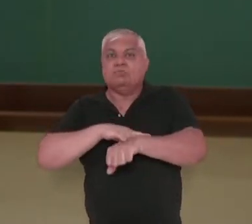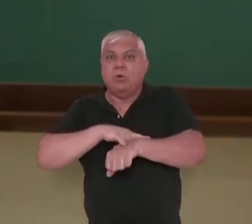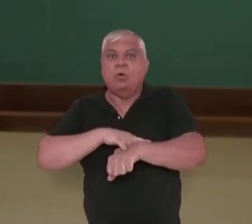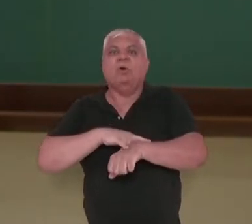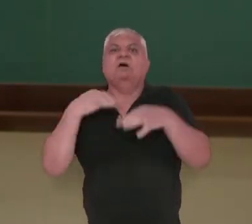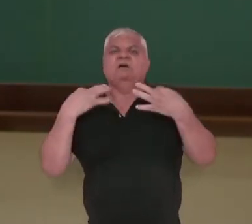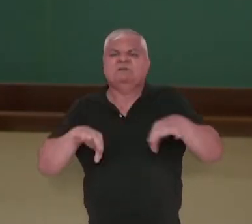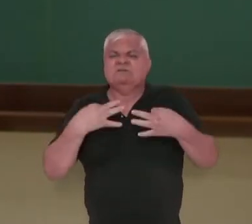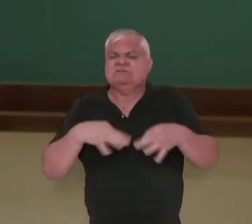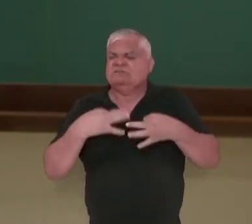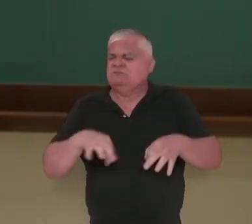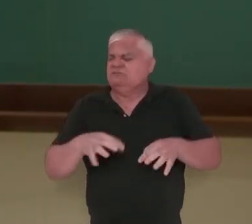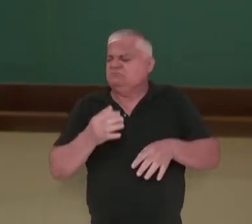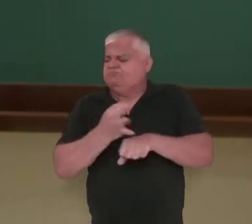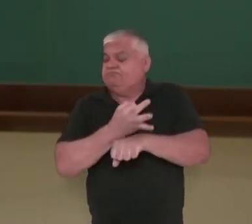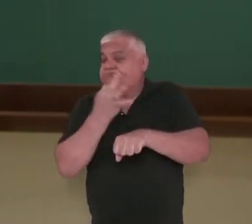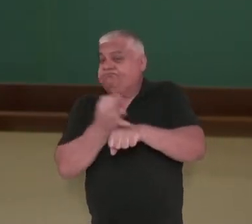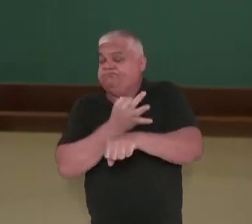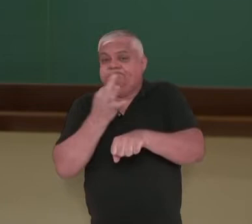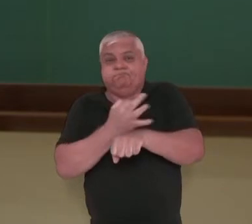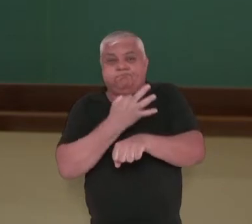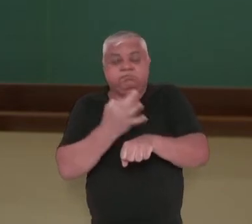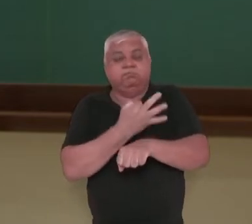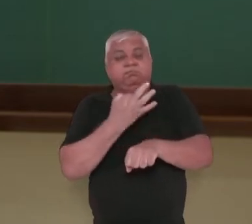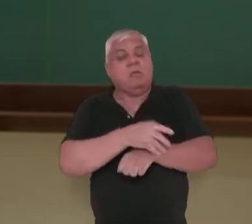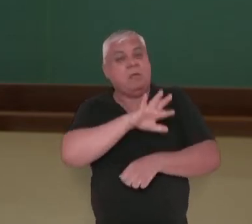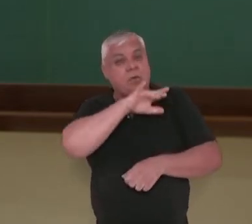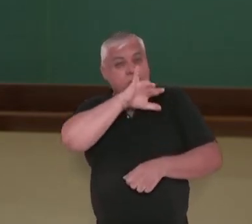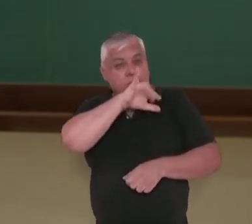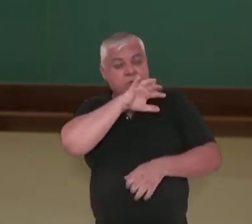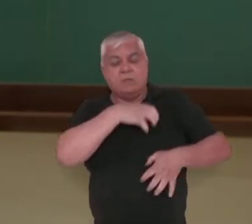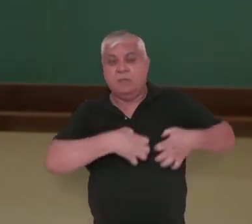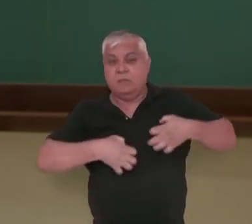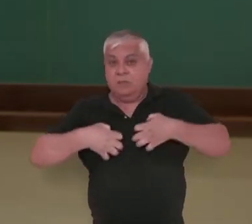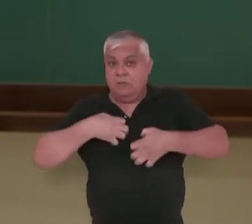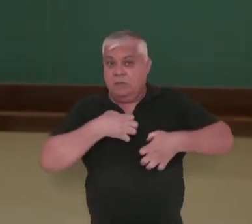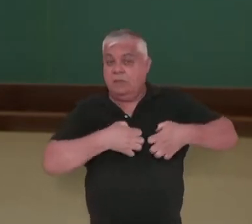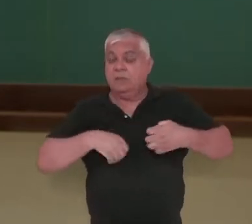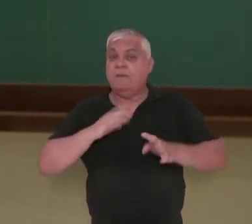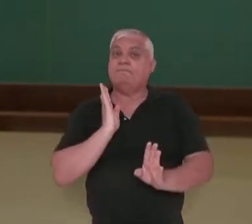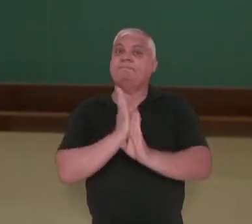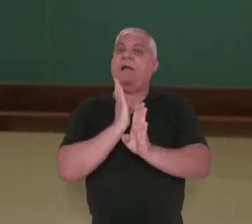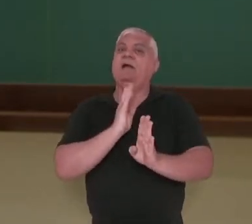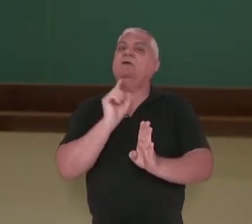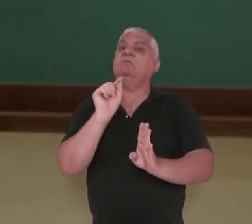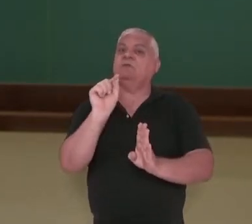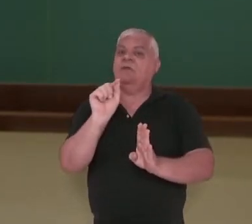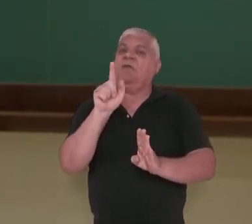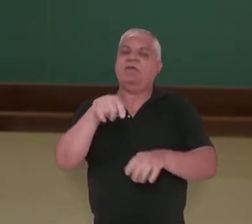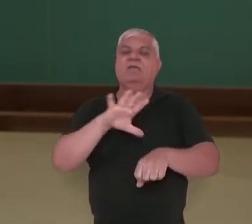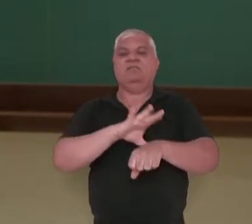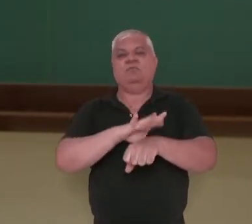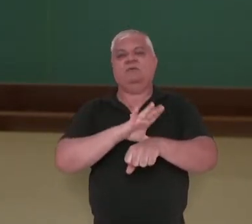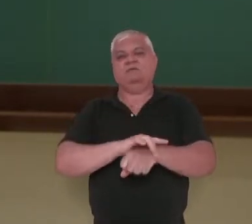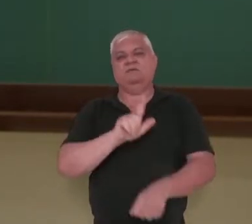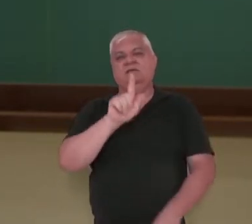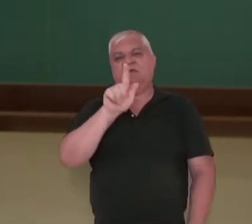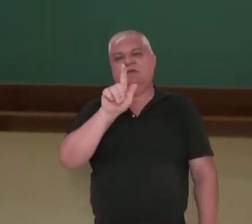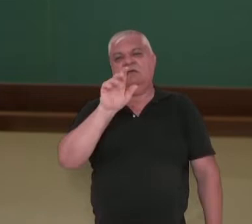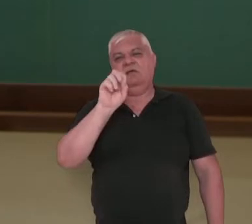uma ardência, uma dor, um desconforto muito intenso, que pode ser um indicativo, um sinal ali dessa doença